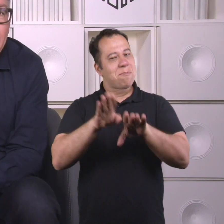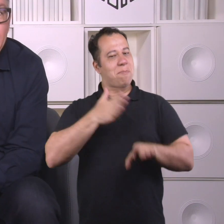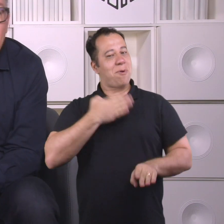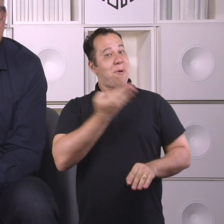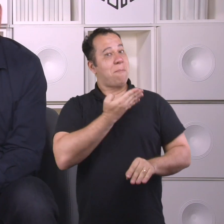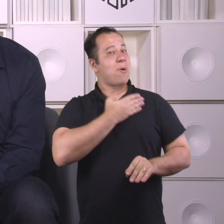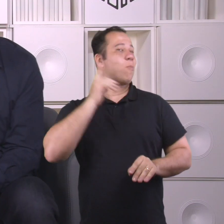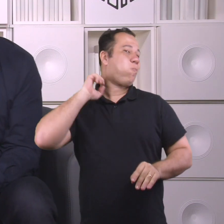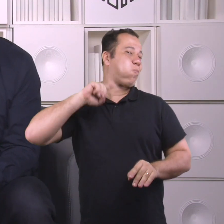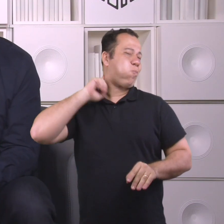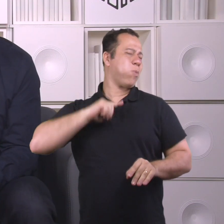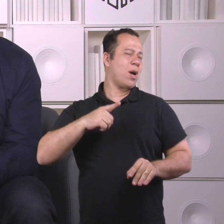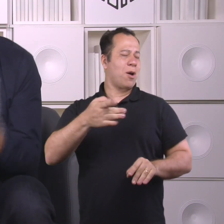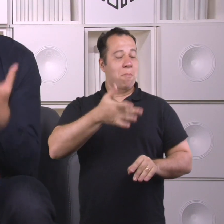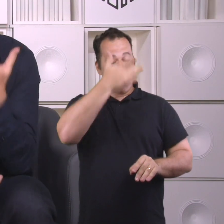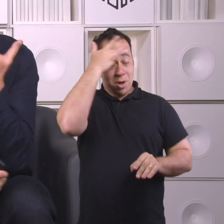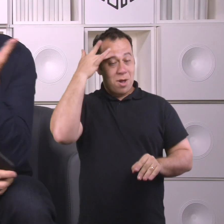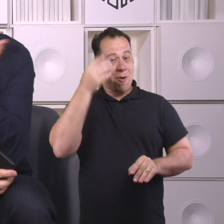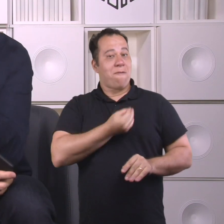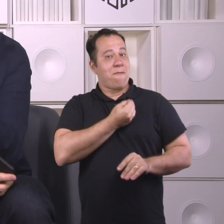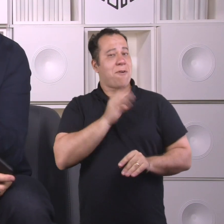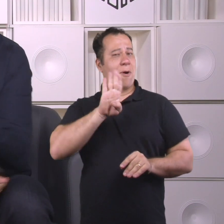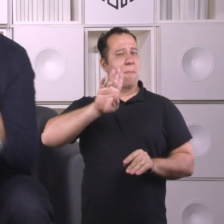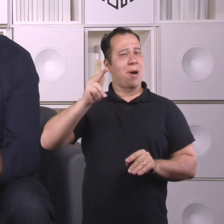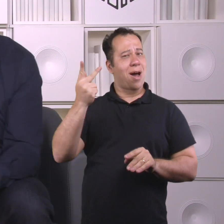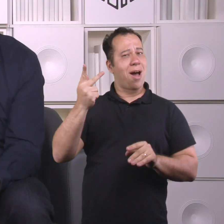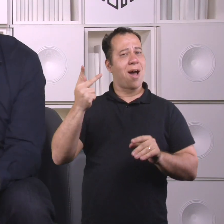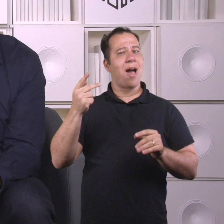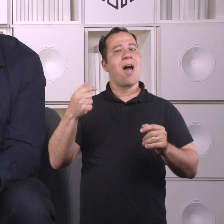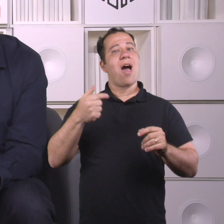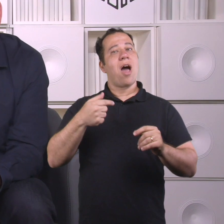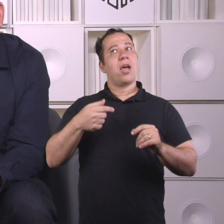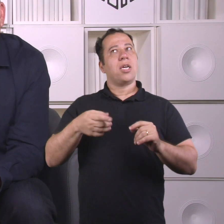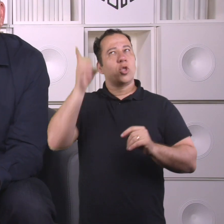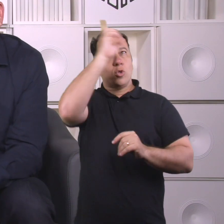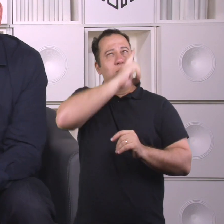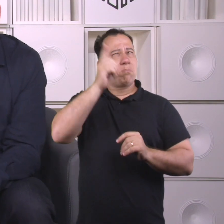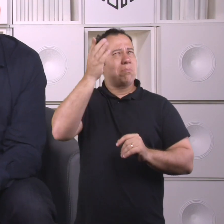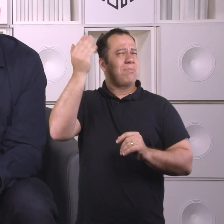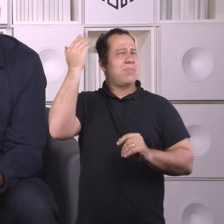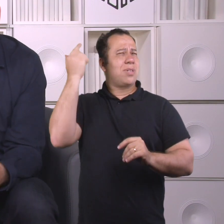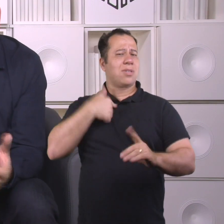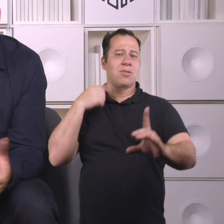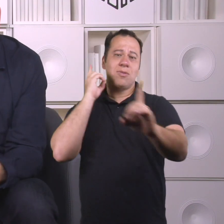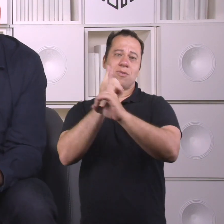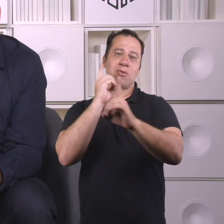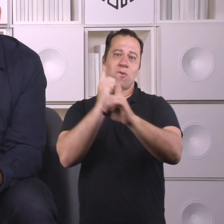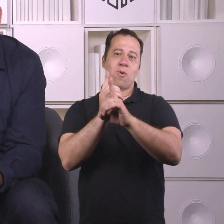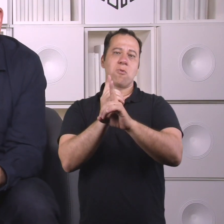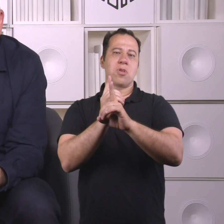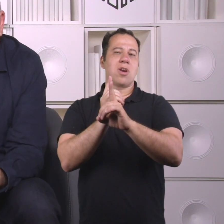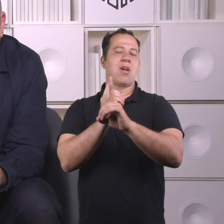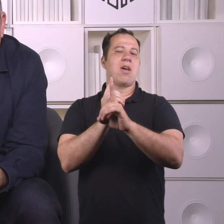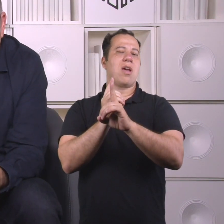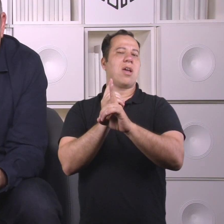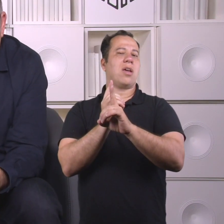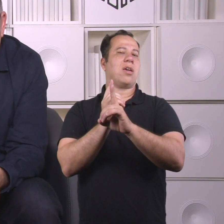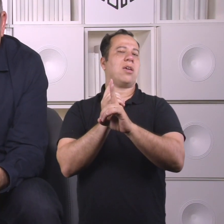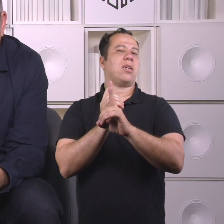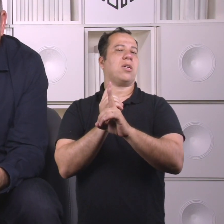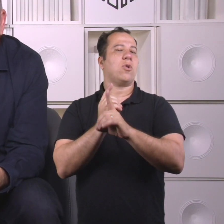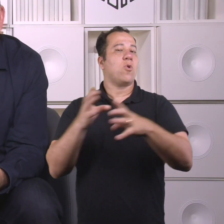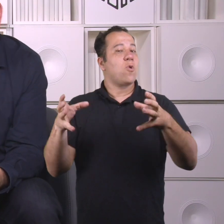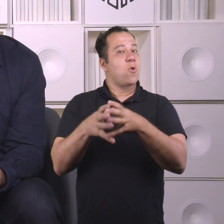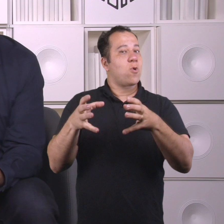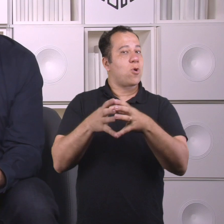amigos mineiros lá de BH, e também eu encontrei domingo e nessa semana, nesse final de semana,